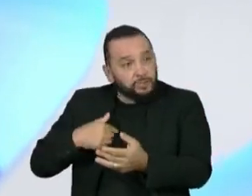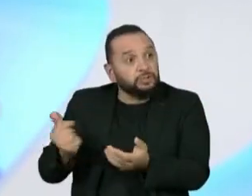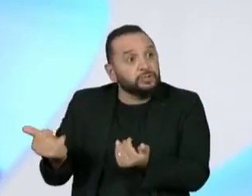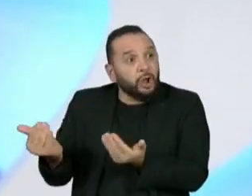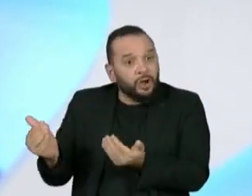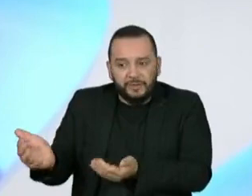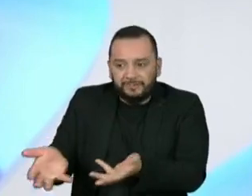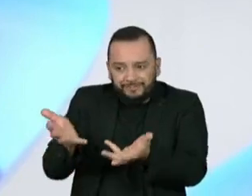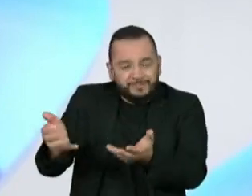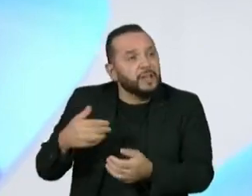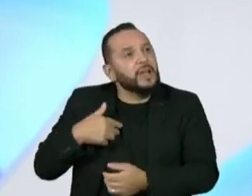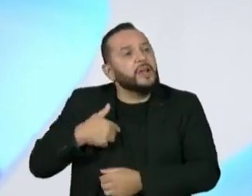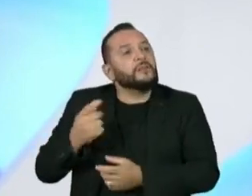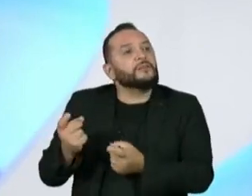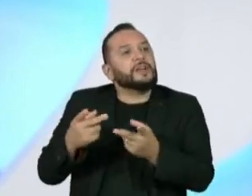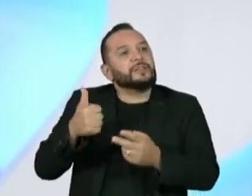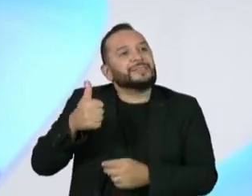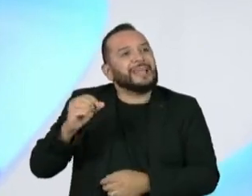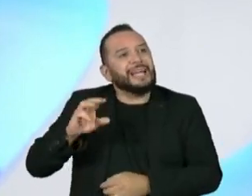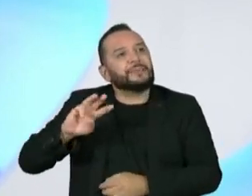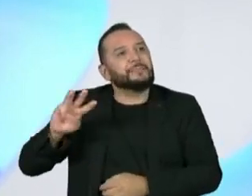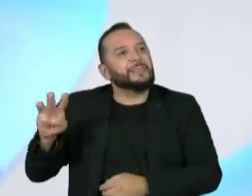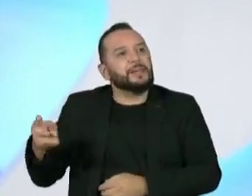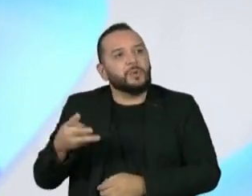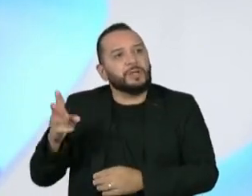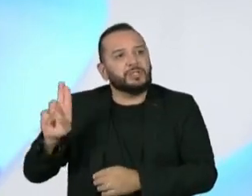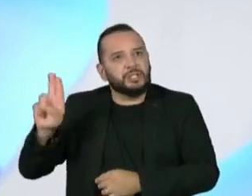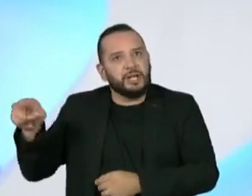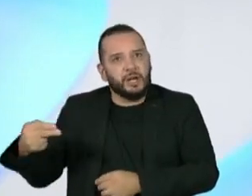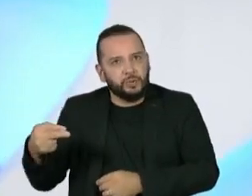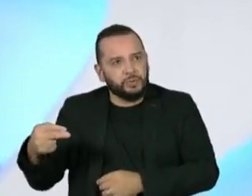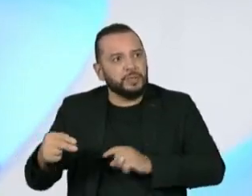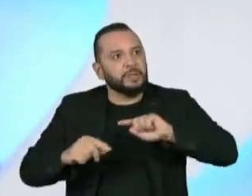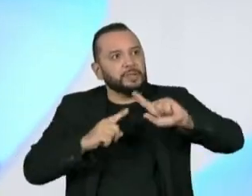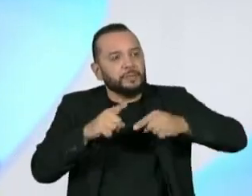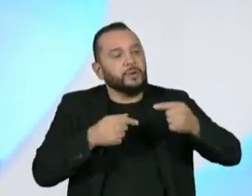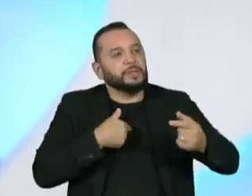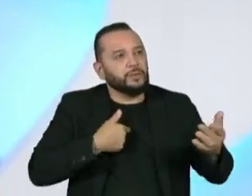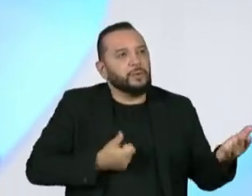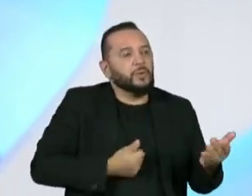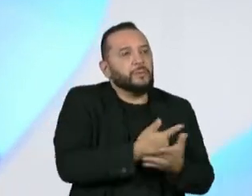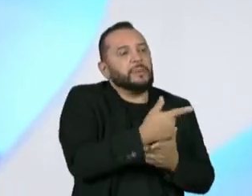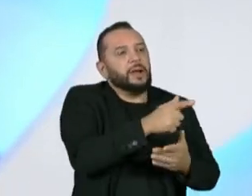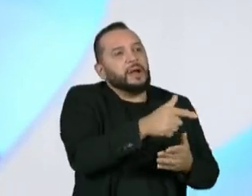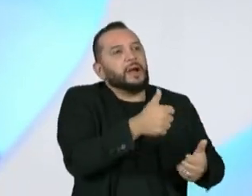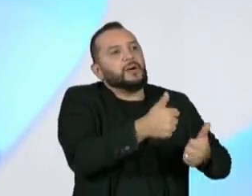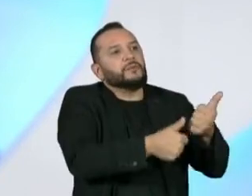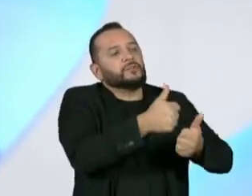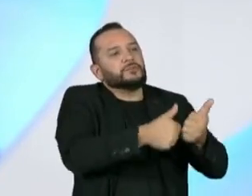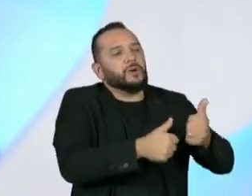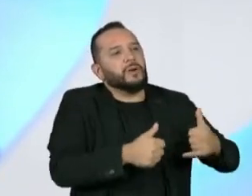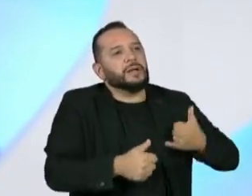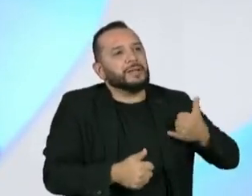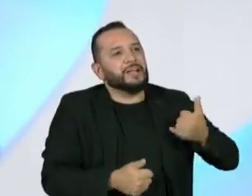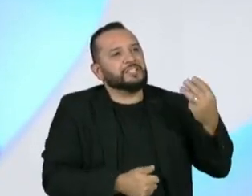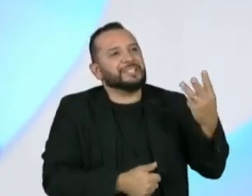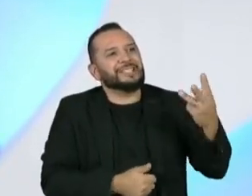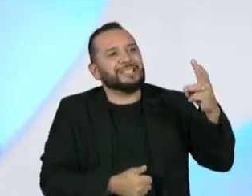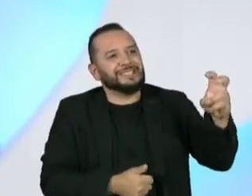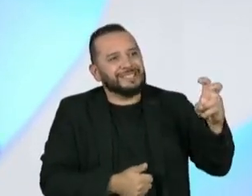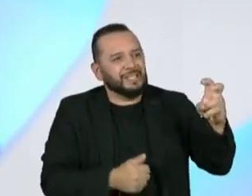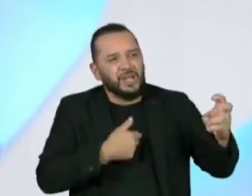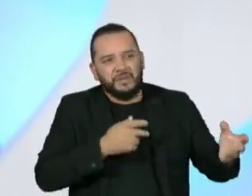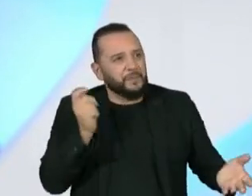de euros, né? E depois vou comprar um jogador com 35 anos, vou-lhe pagar uma fortuna. Vou ficar sem o dinheiro